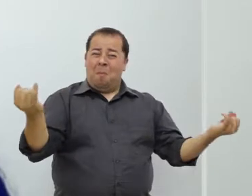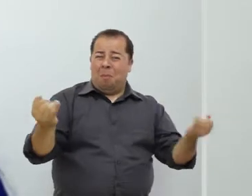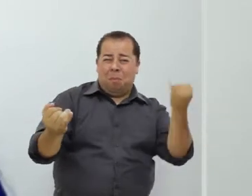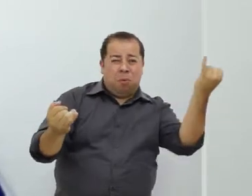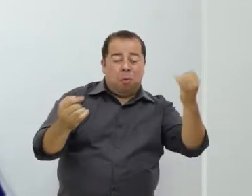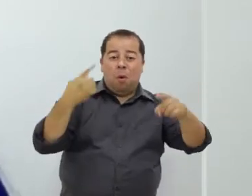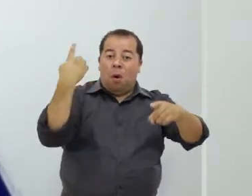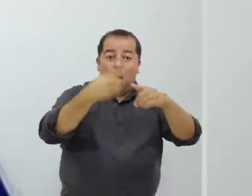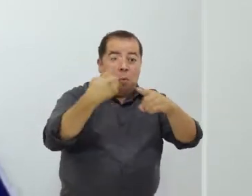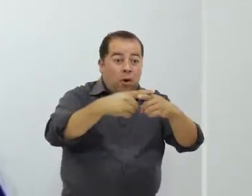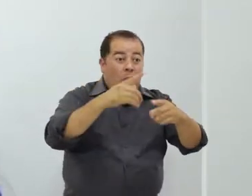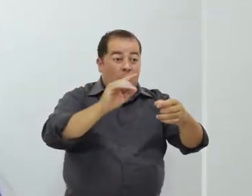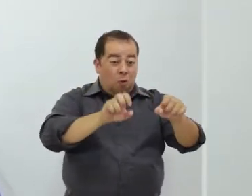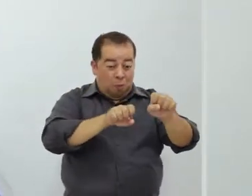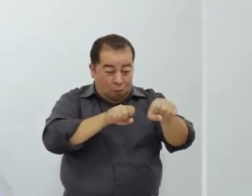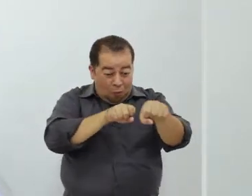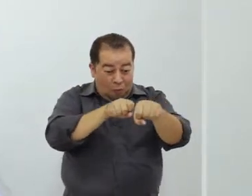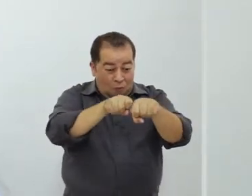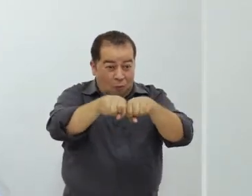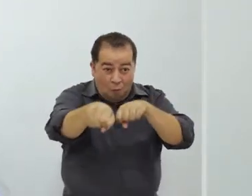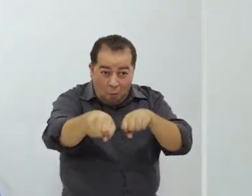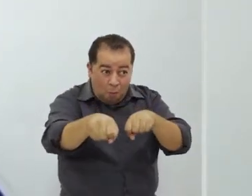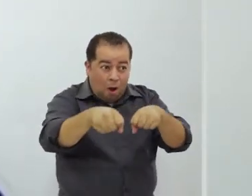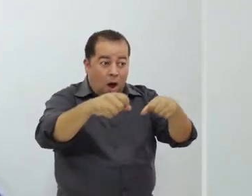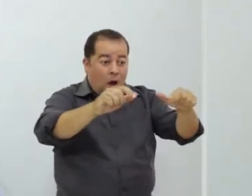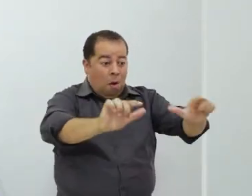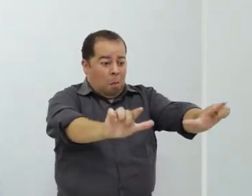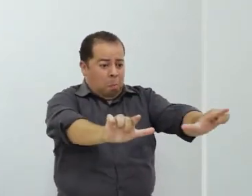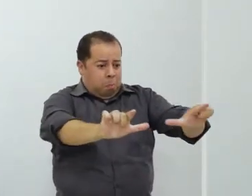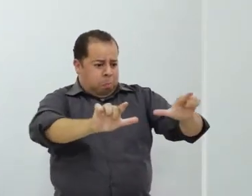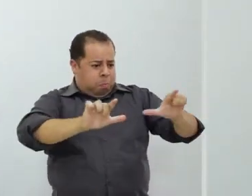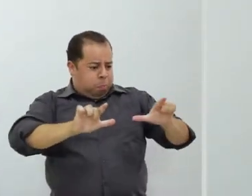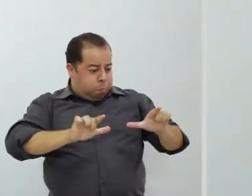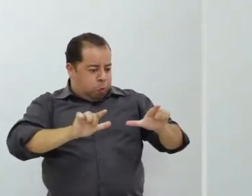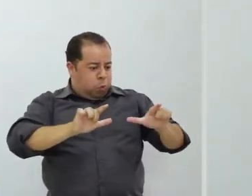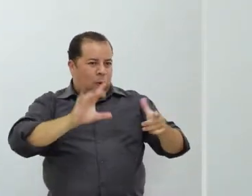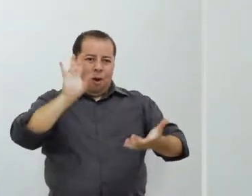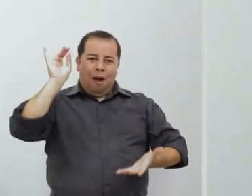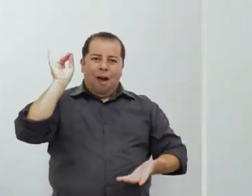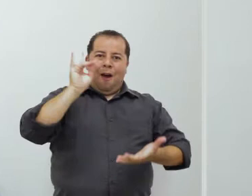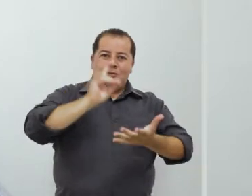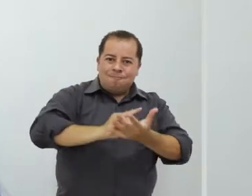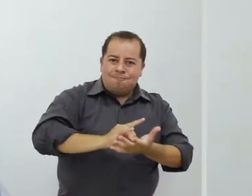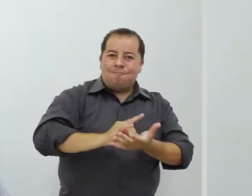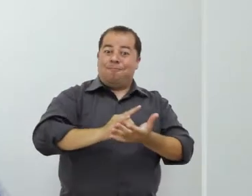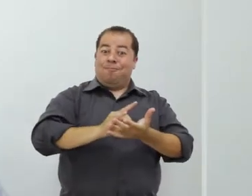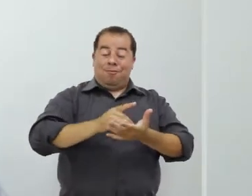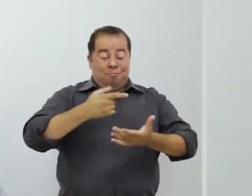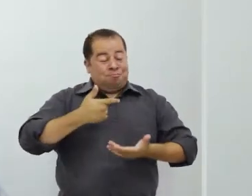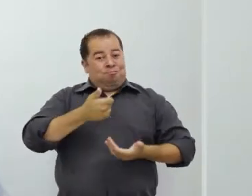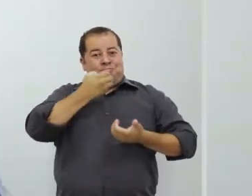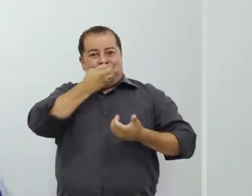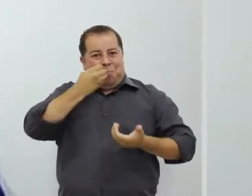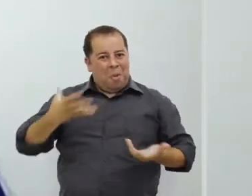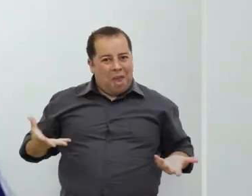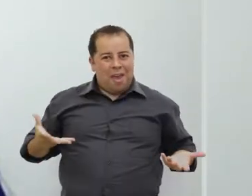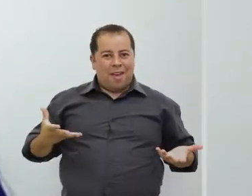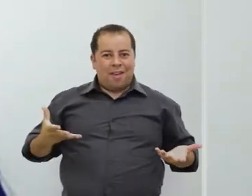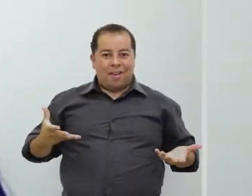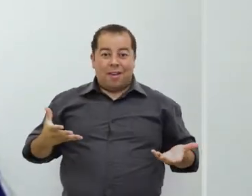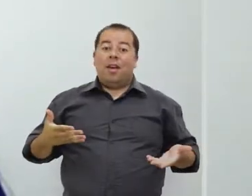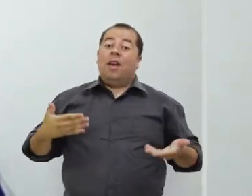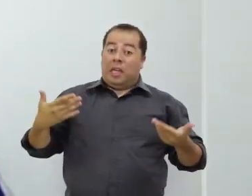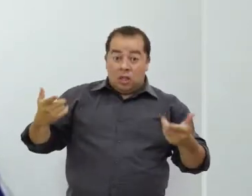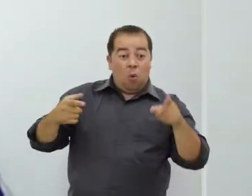federal, e isso me dá segurança de que ao final da minha faculdade eu vou ter a minha certificação, o meu diploma.